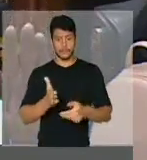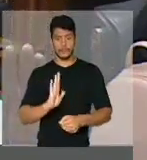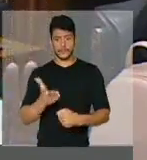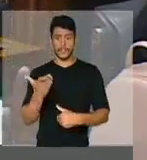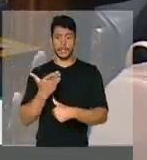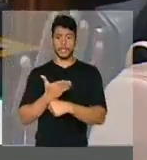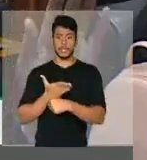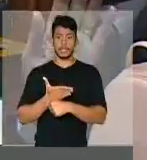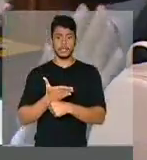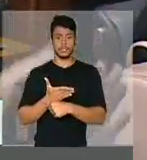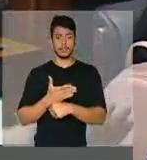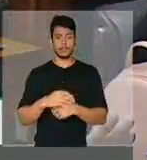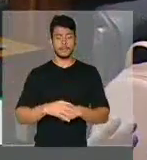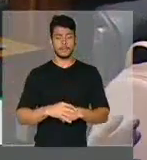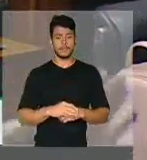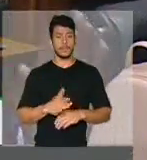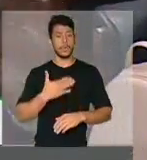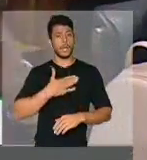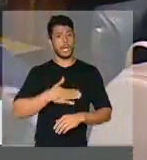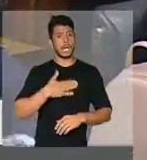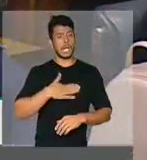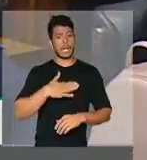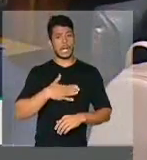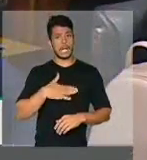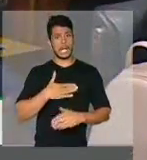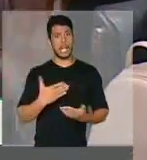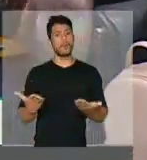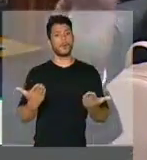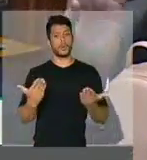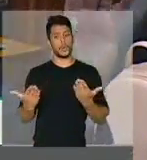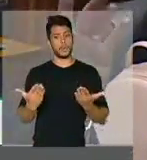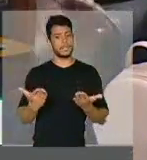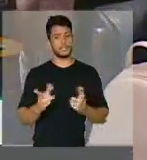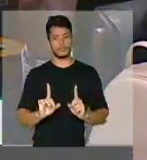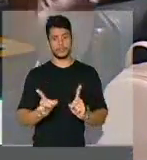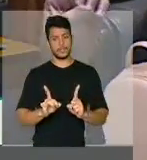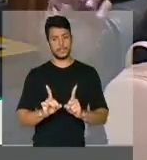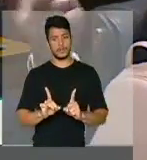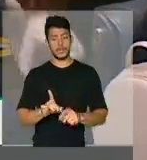com calma com esse negócio de máquina de escrever com computador.